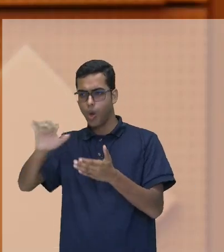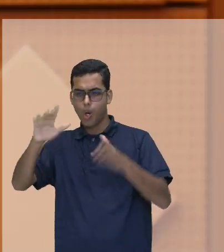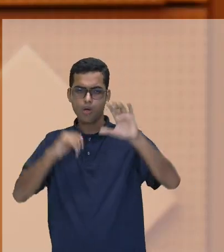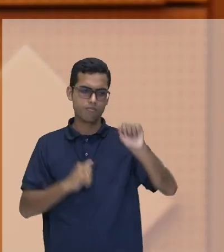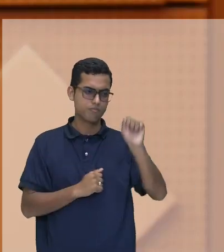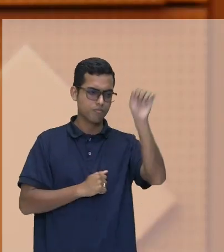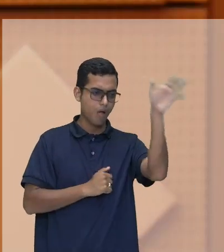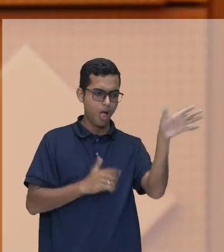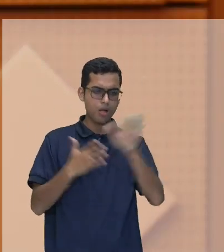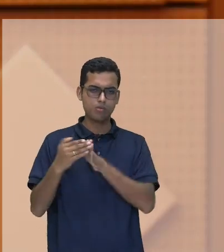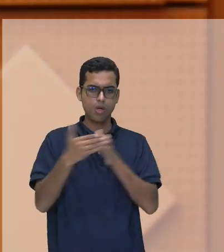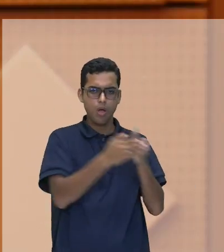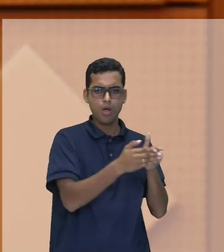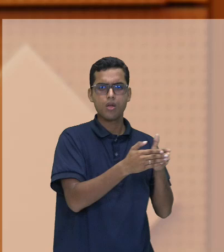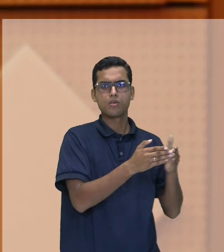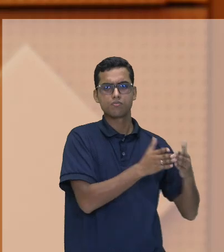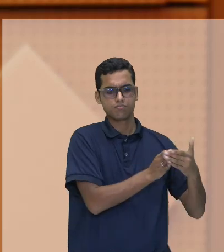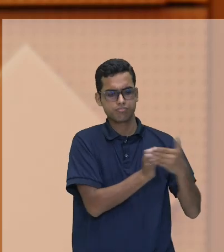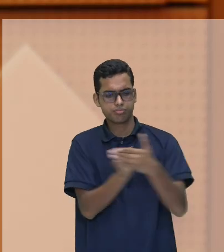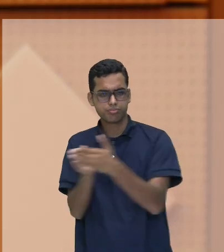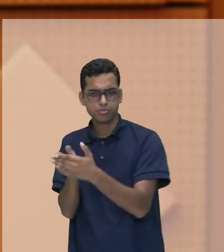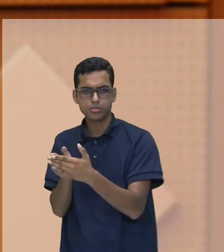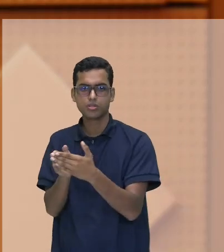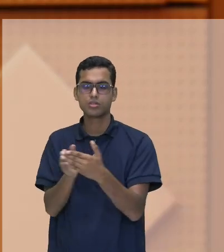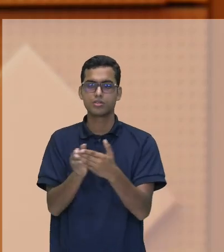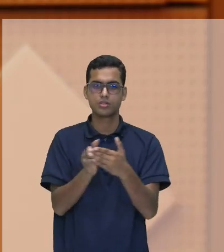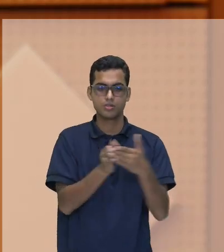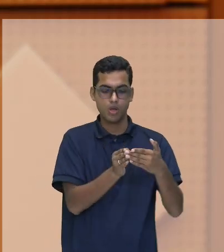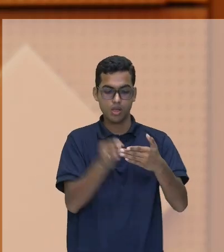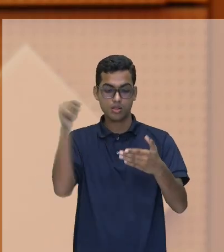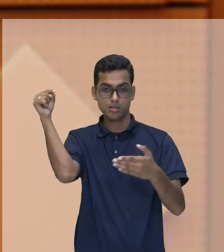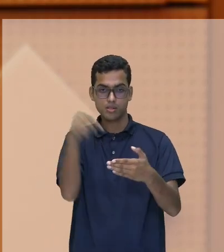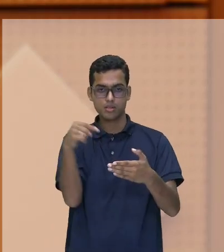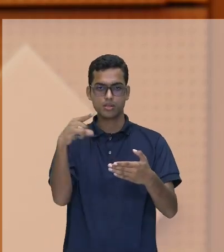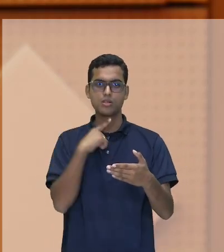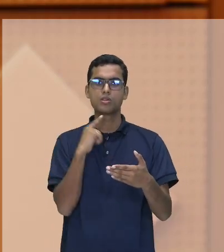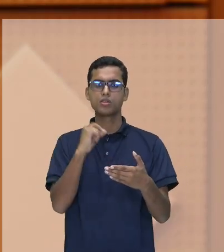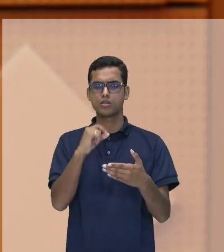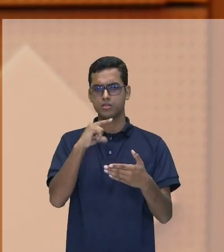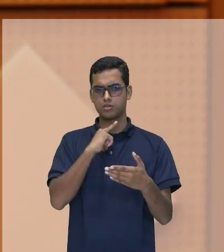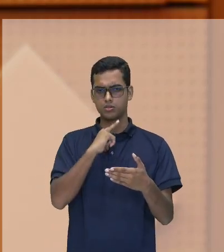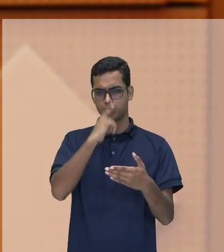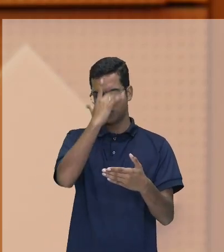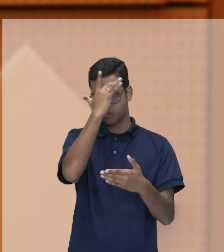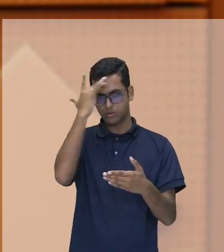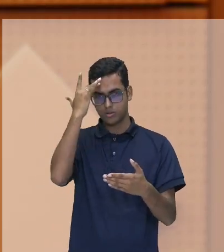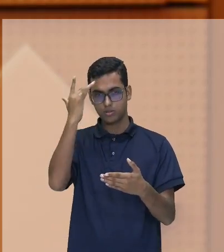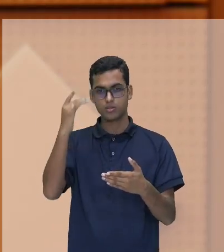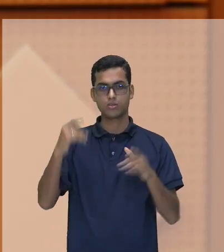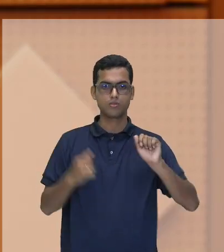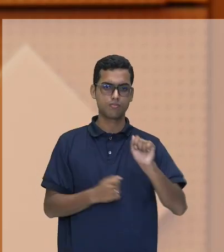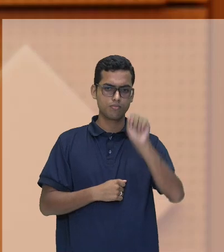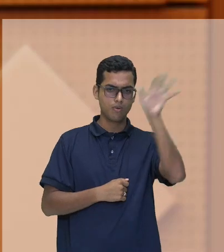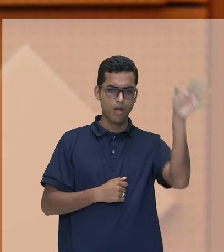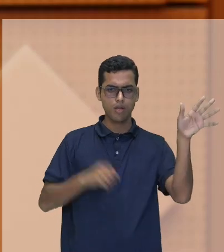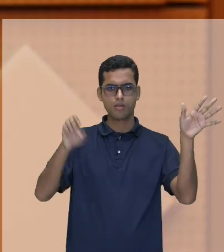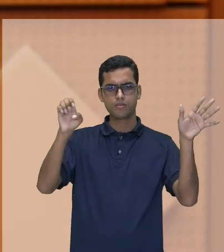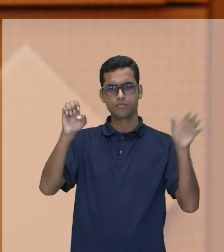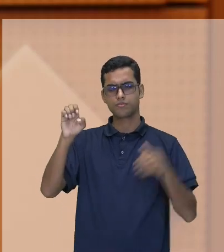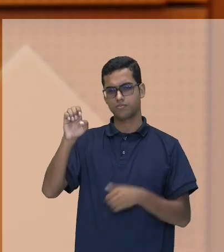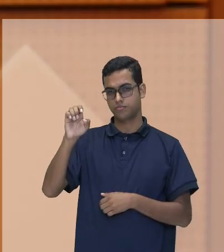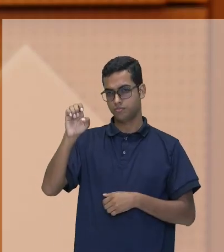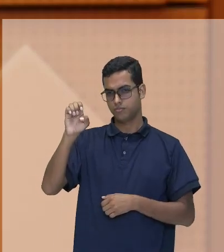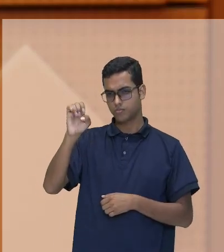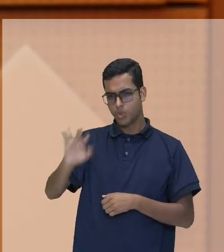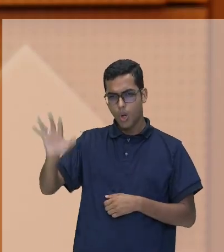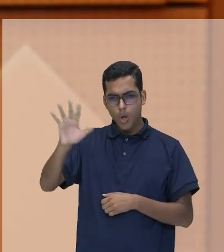porque cidades vão ser constituídas a partir dessas feiras. Então, portanto, o renascimento comercial e urbano